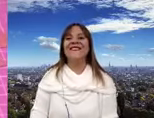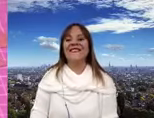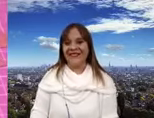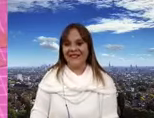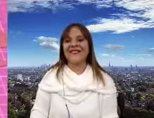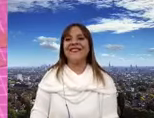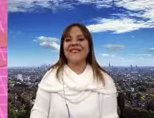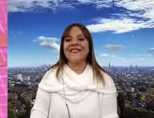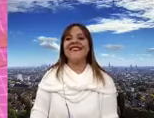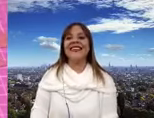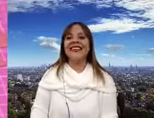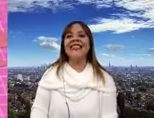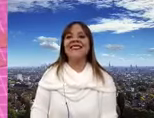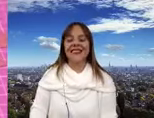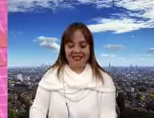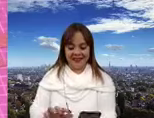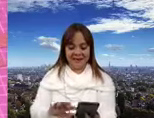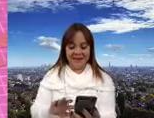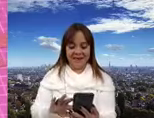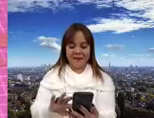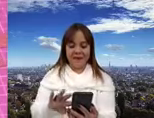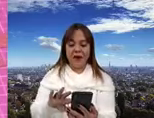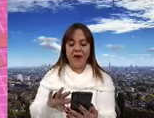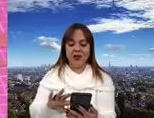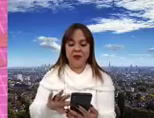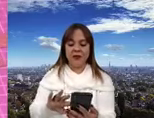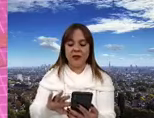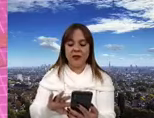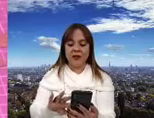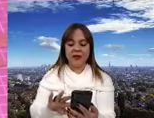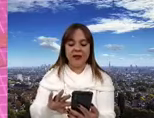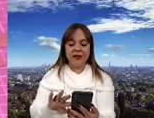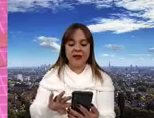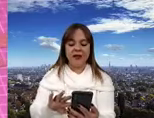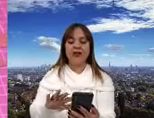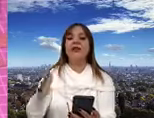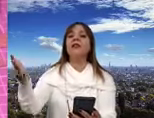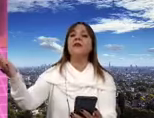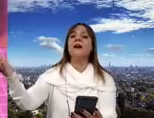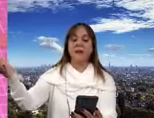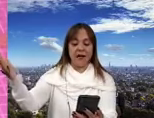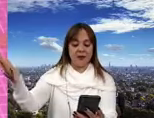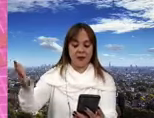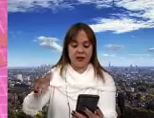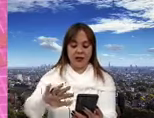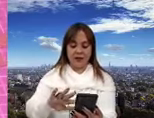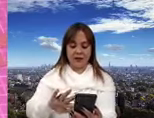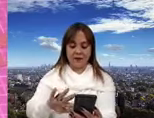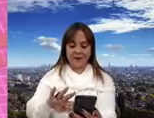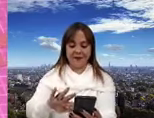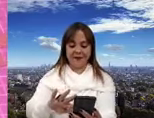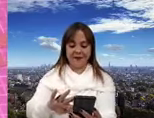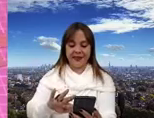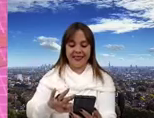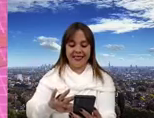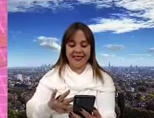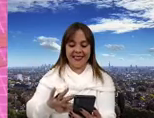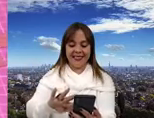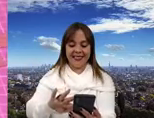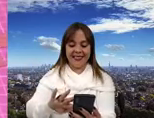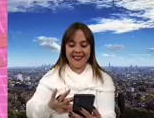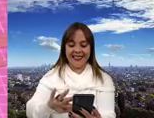né, Lili? Eles perguntam Isso. aí, você dá uma olhada, né? Pode escrever. Elas só estão dando parabéns para você. Ó, que lindas,